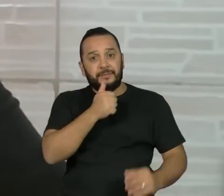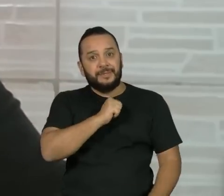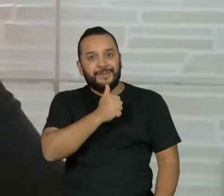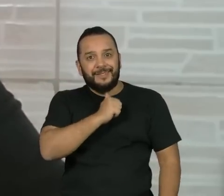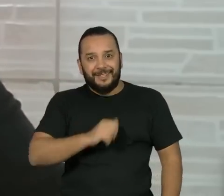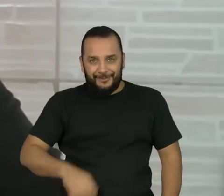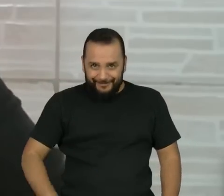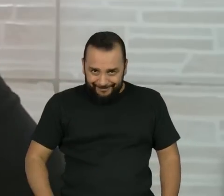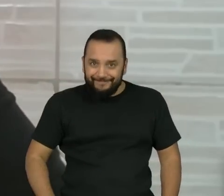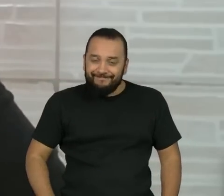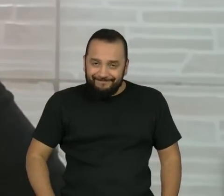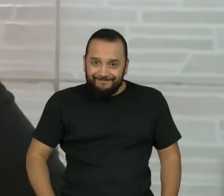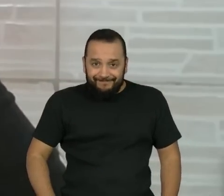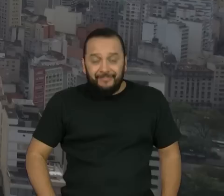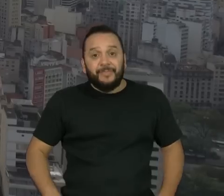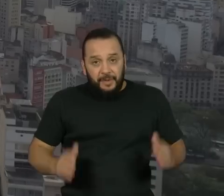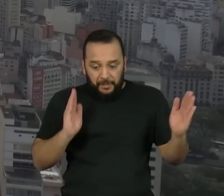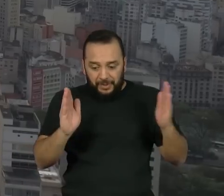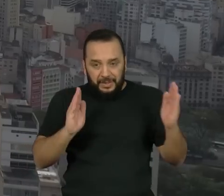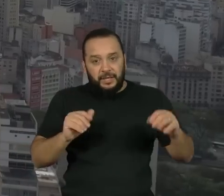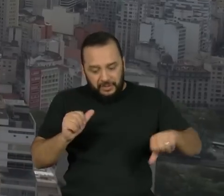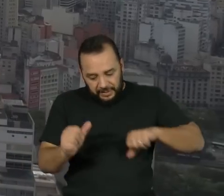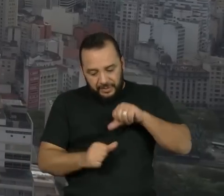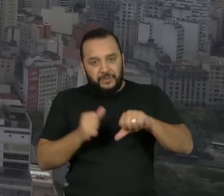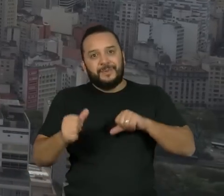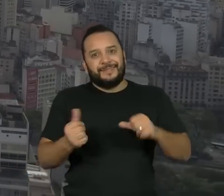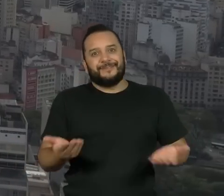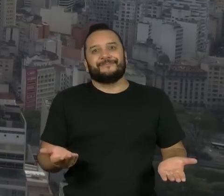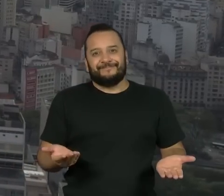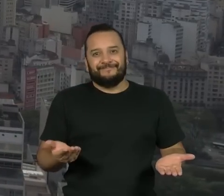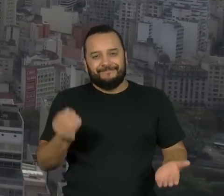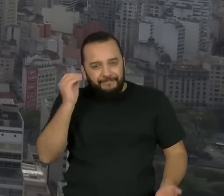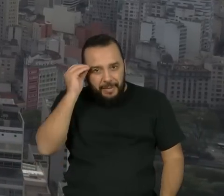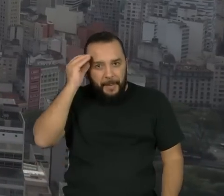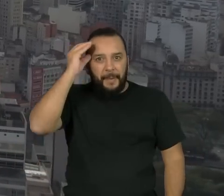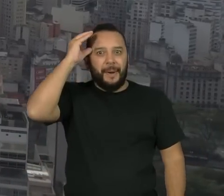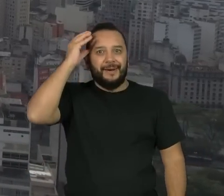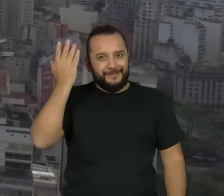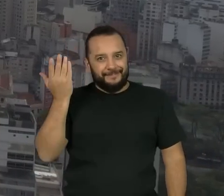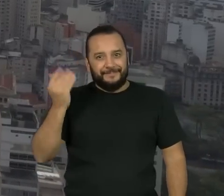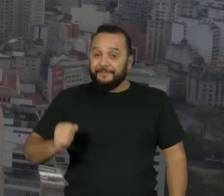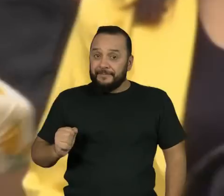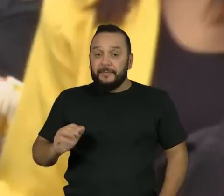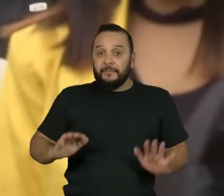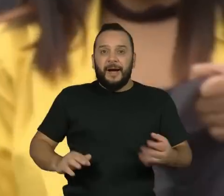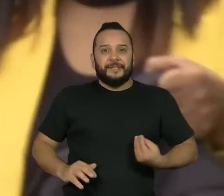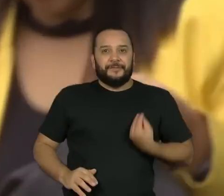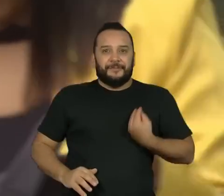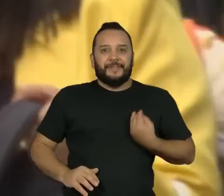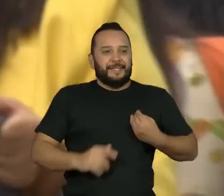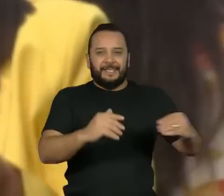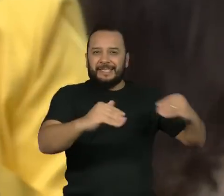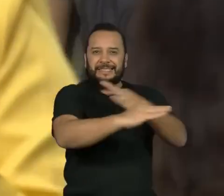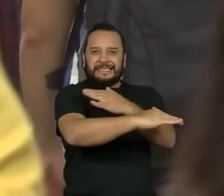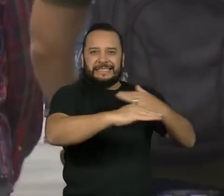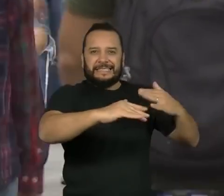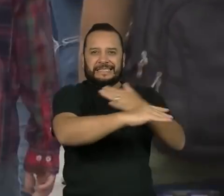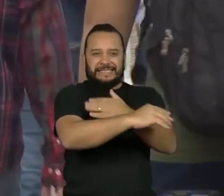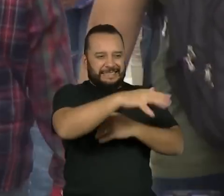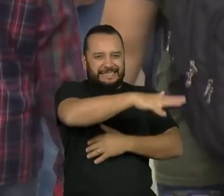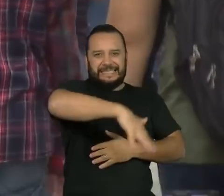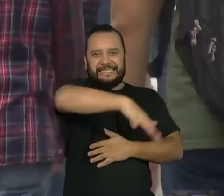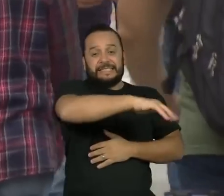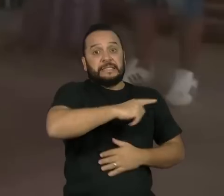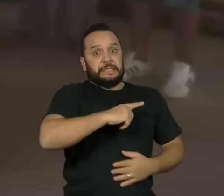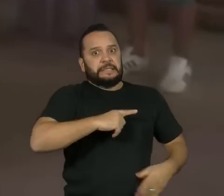que é esse processo de formação. Mas a vida na cidade grande trouxe desafios. Em